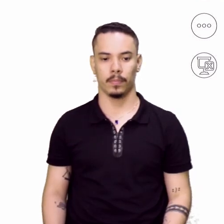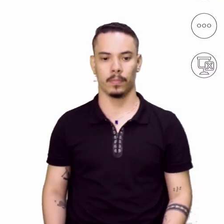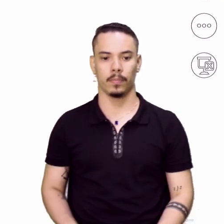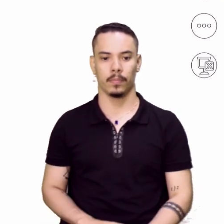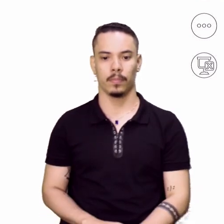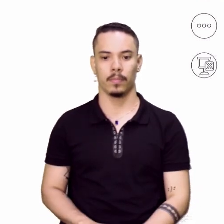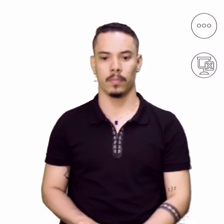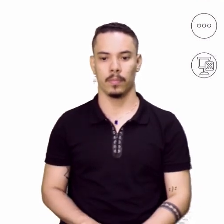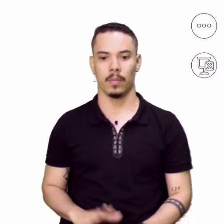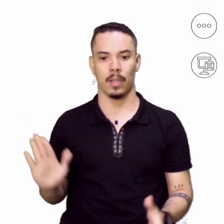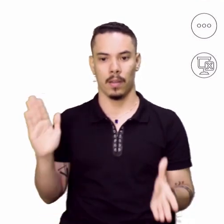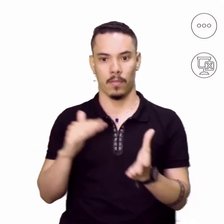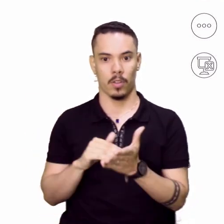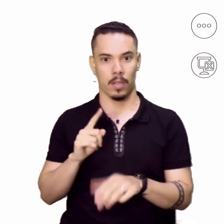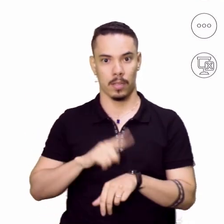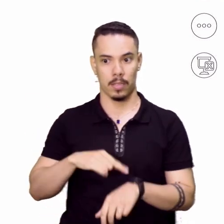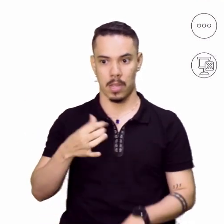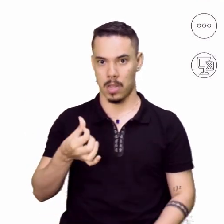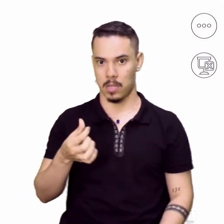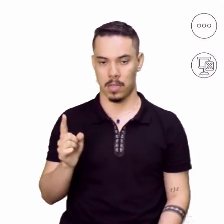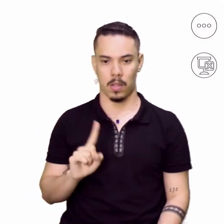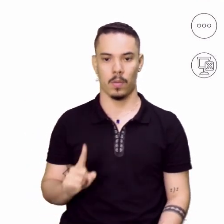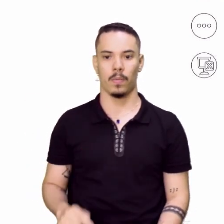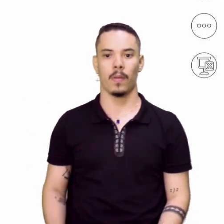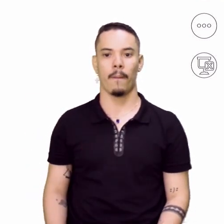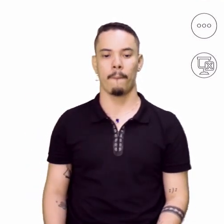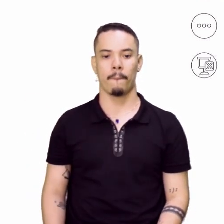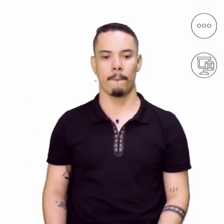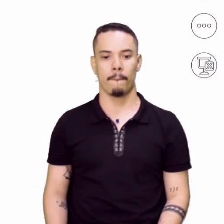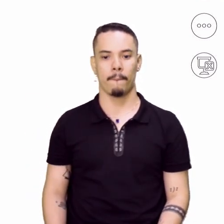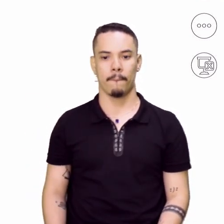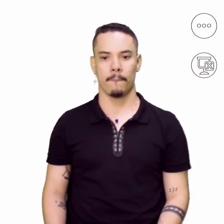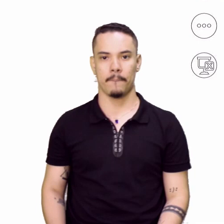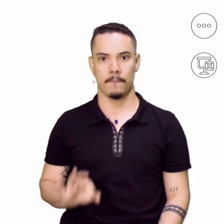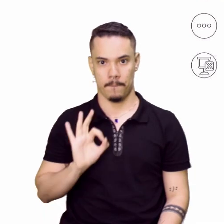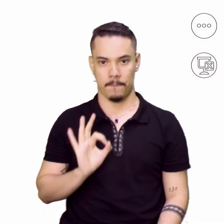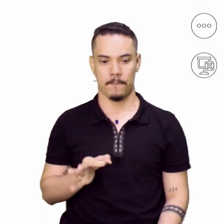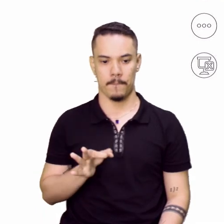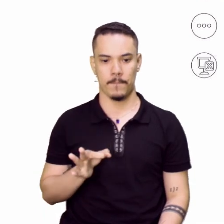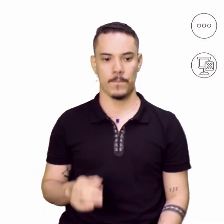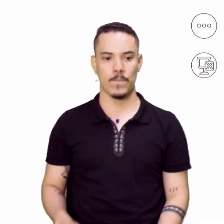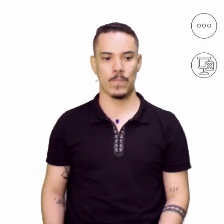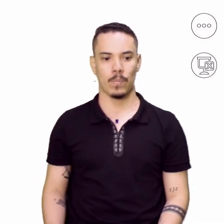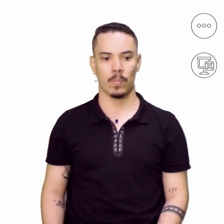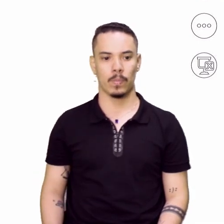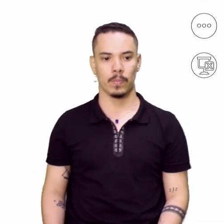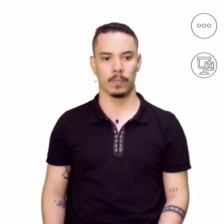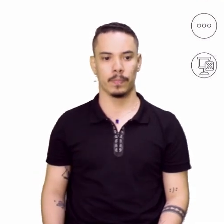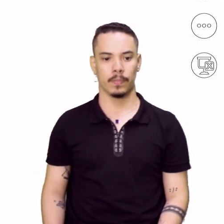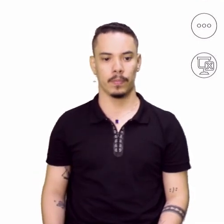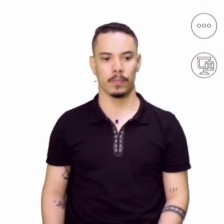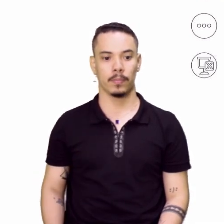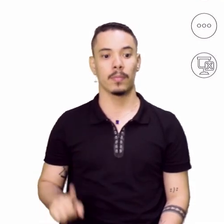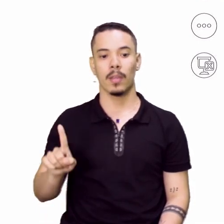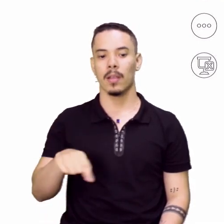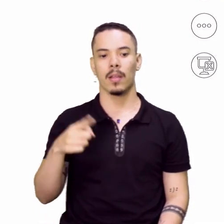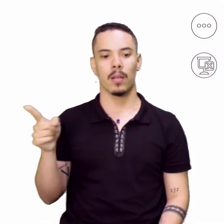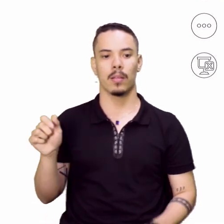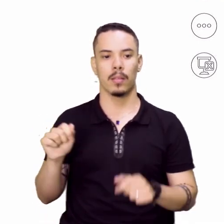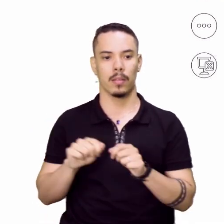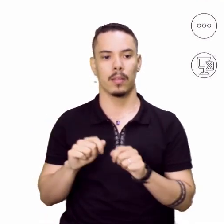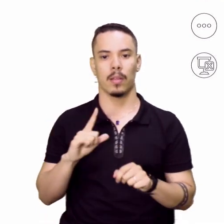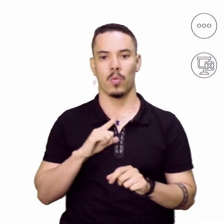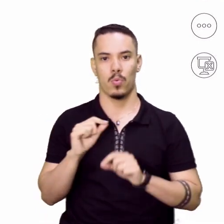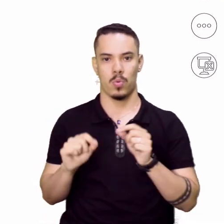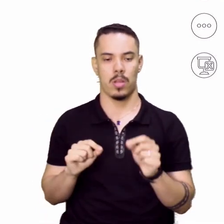voltará a até às 6 George Won be until 6 e aqui você iria ter o qu